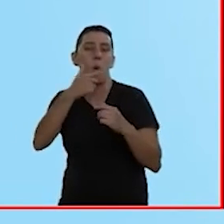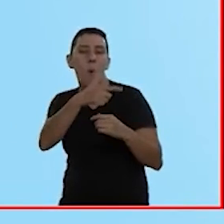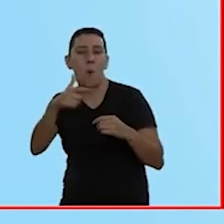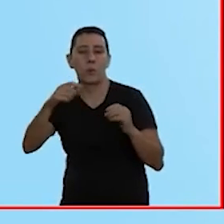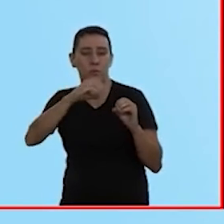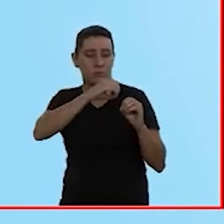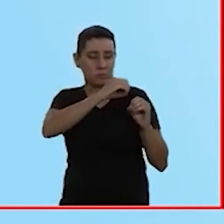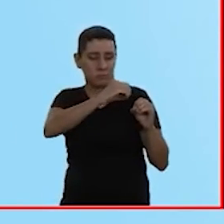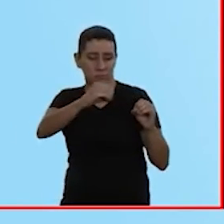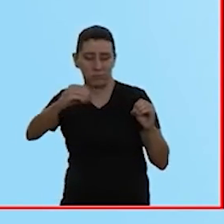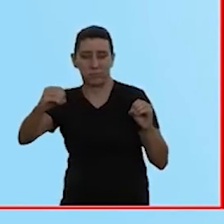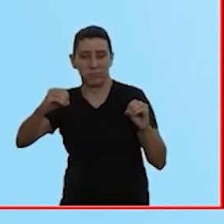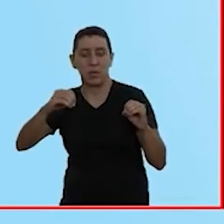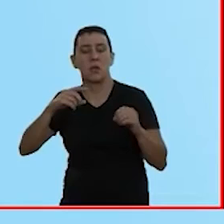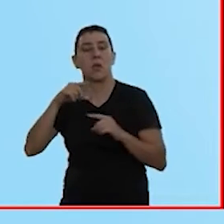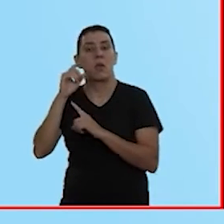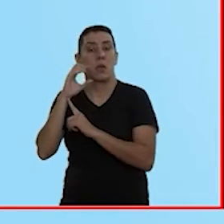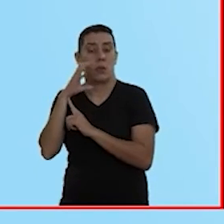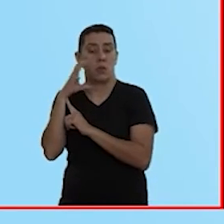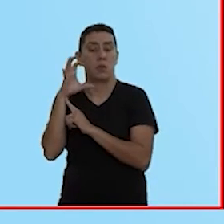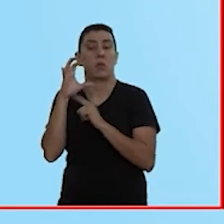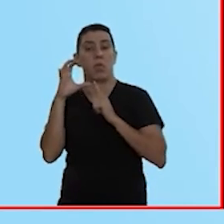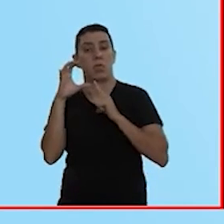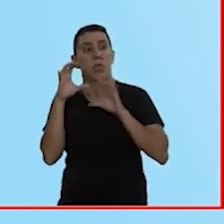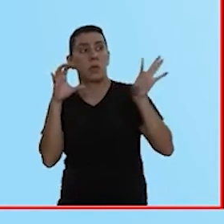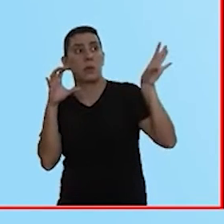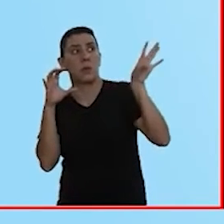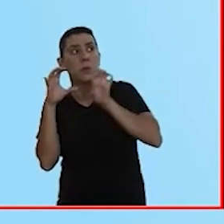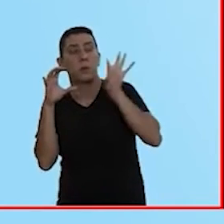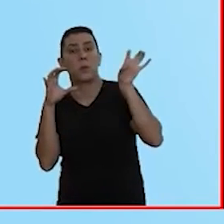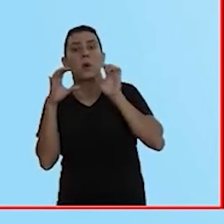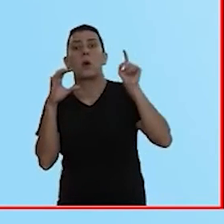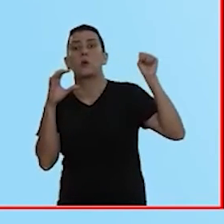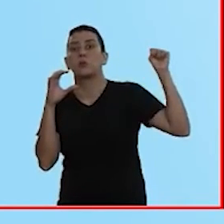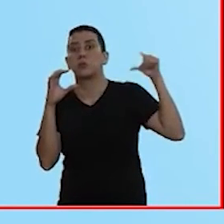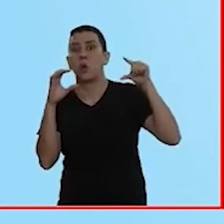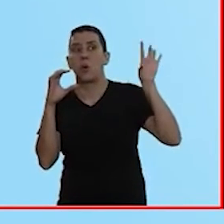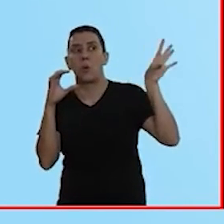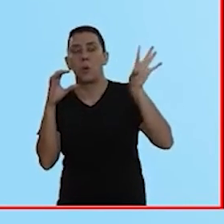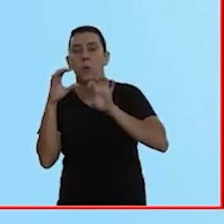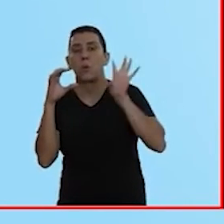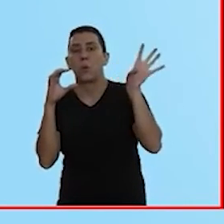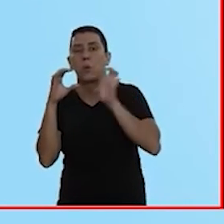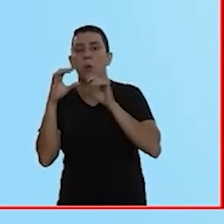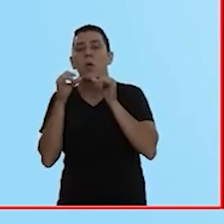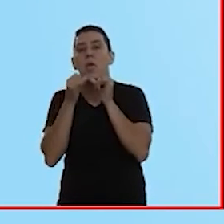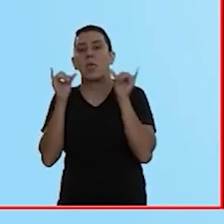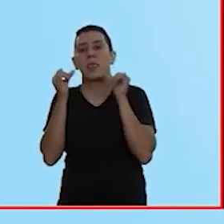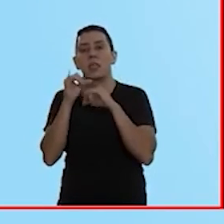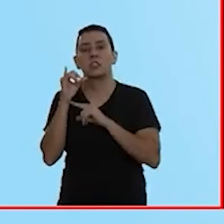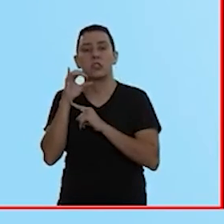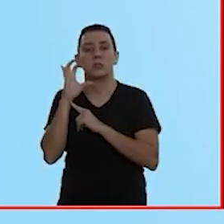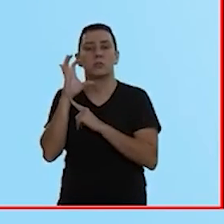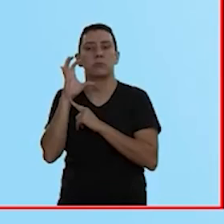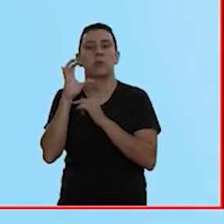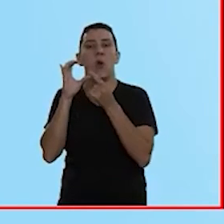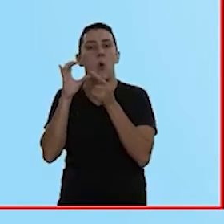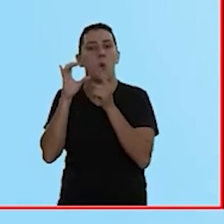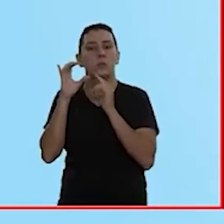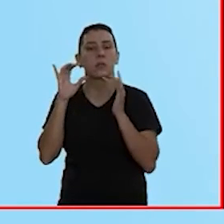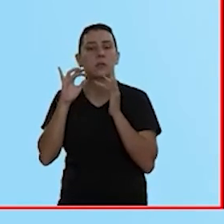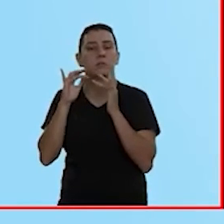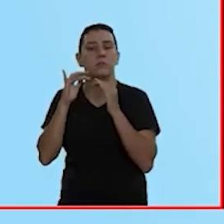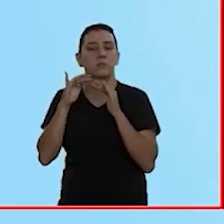captação de energia na vinda do sol para para alimentar os satélites e assim mas no começo